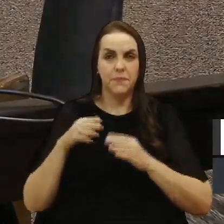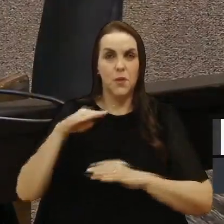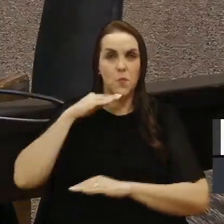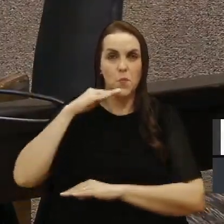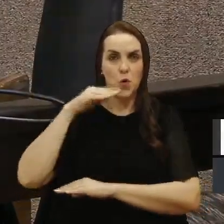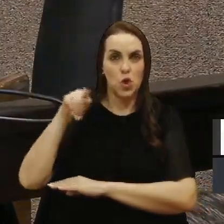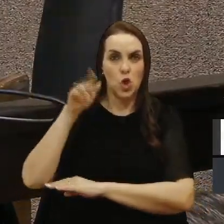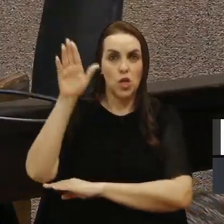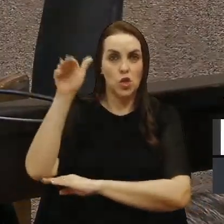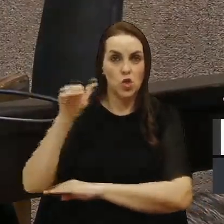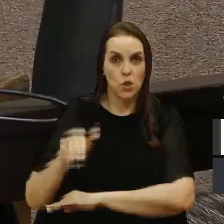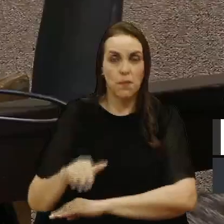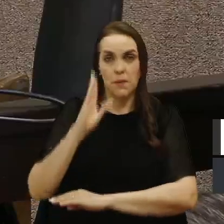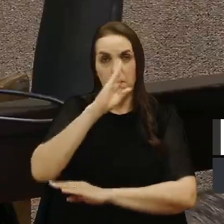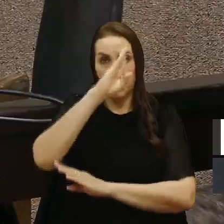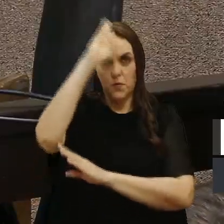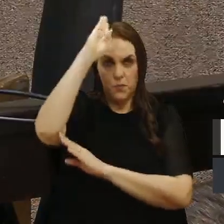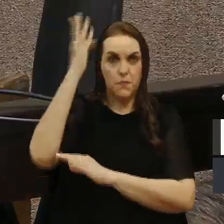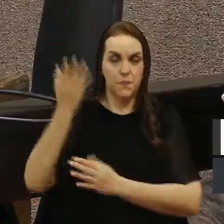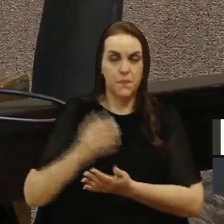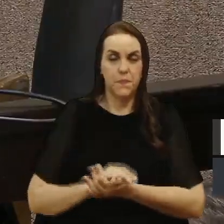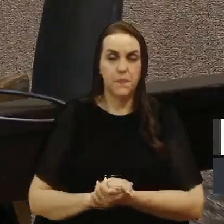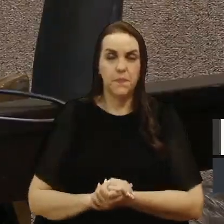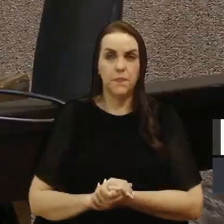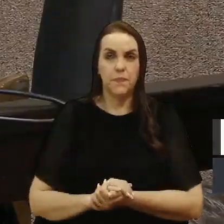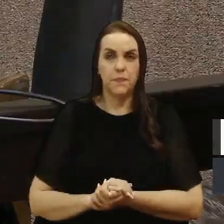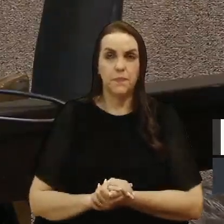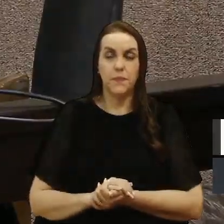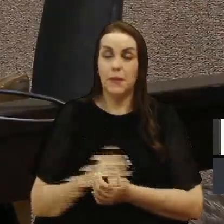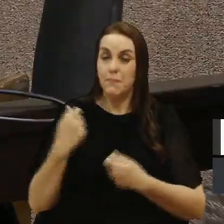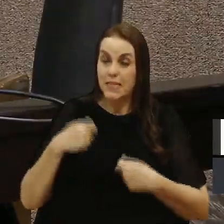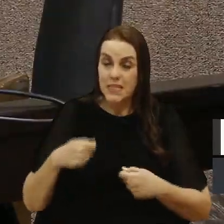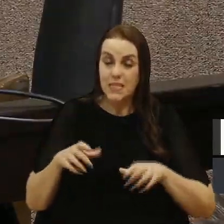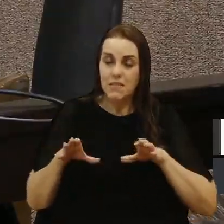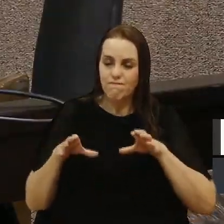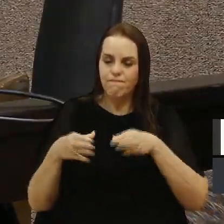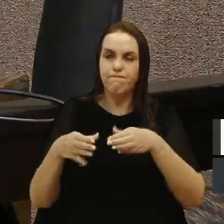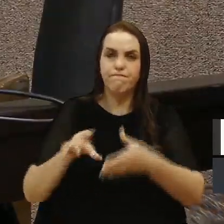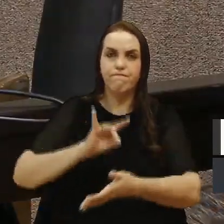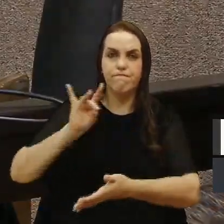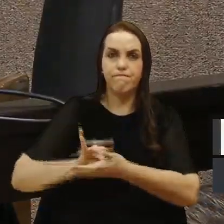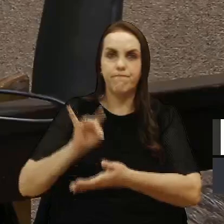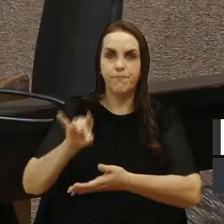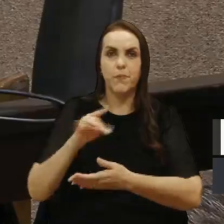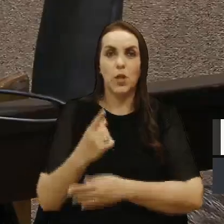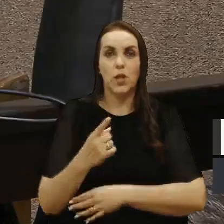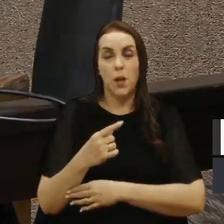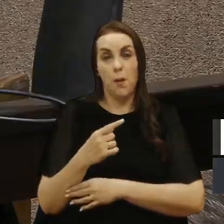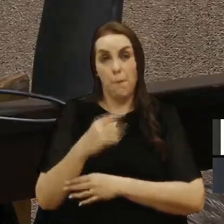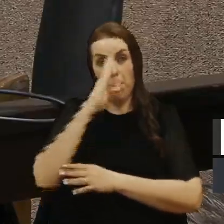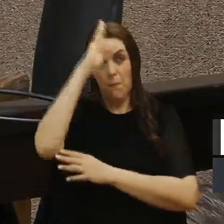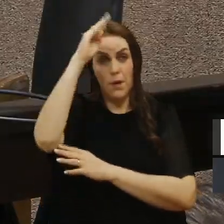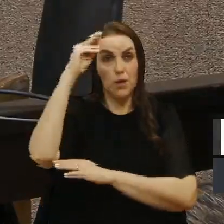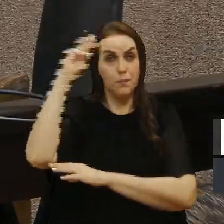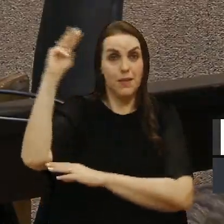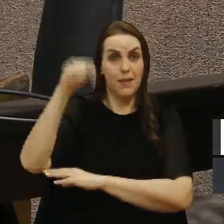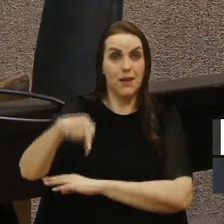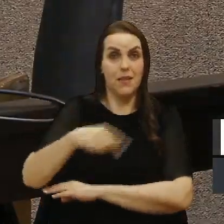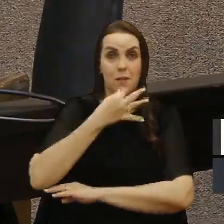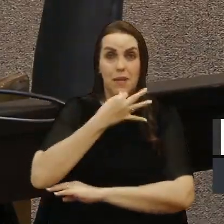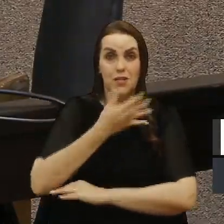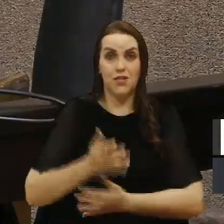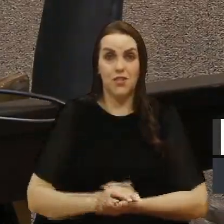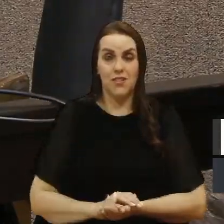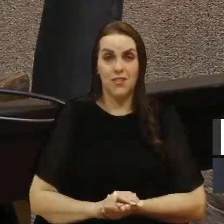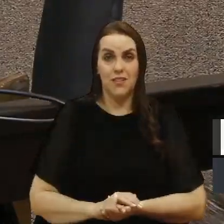de chamamento dos bombeiros, a questão do efetivo realmente dos bombeiros militares para Caxias do Sul.